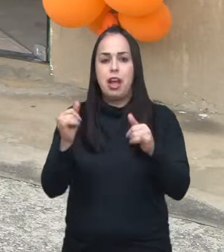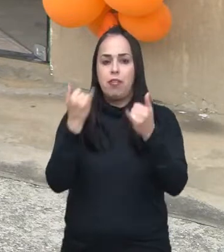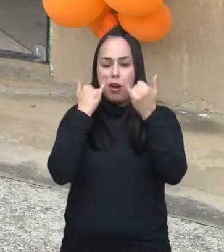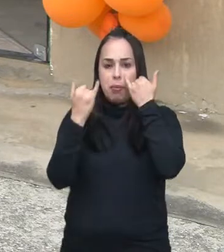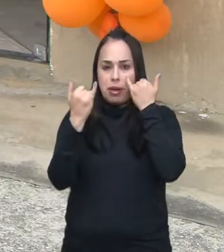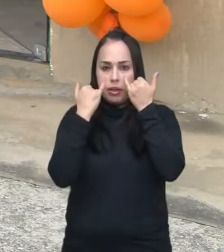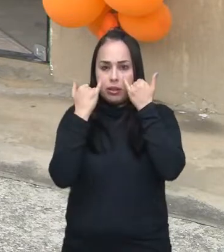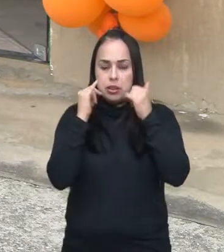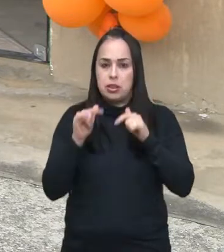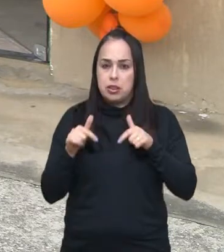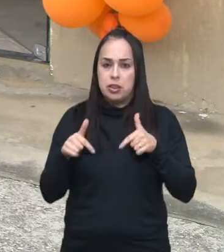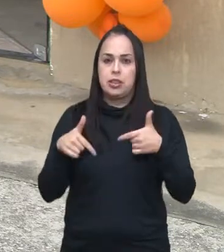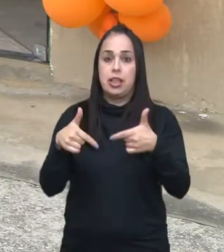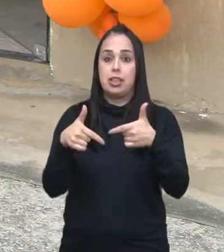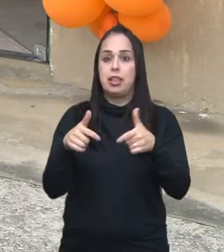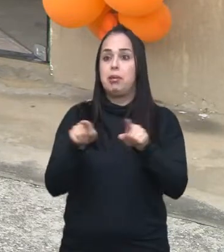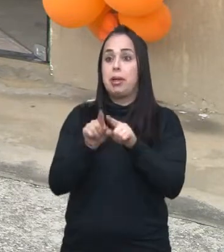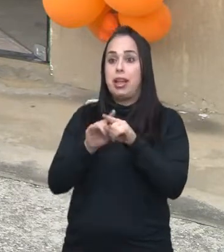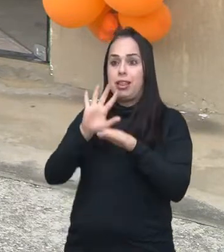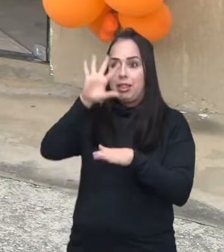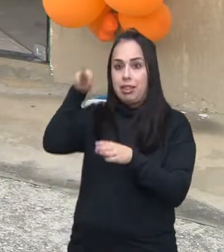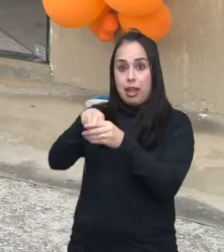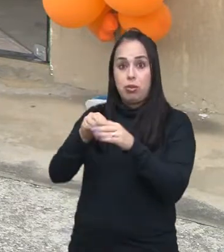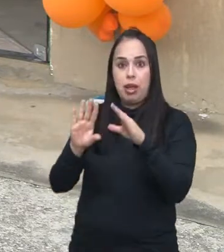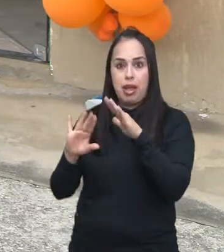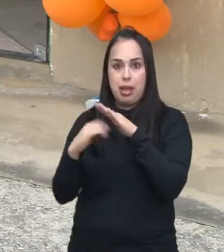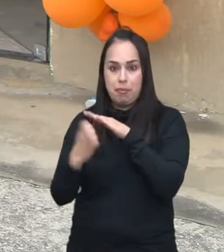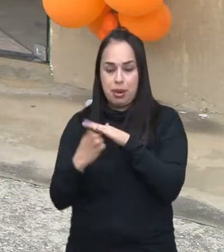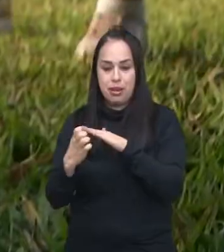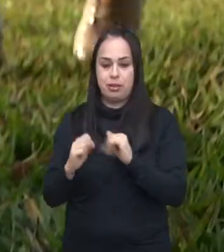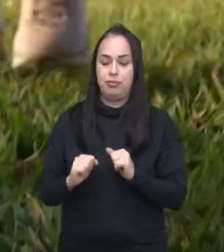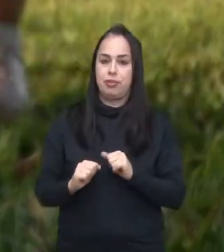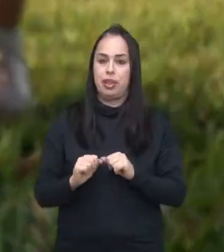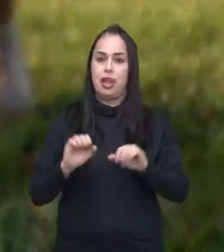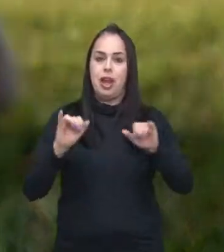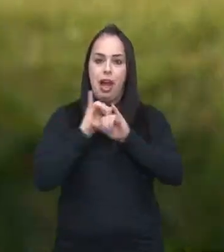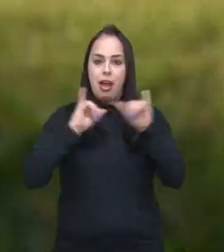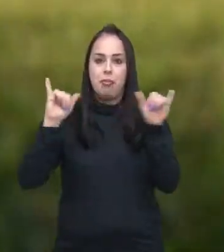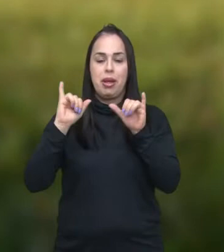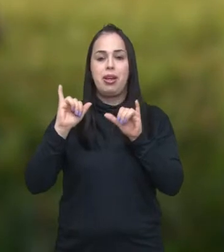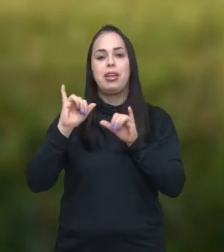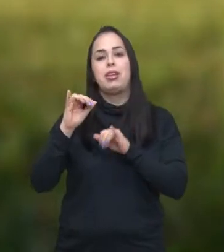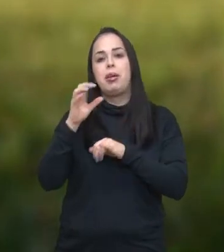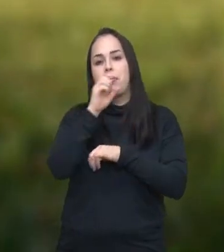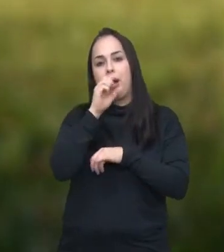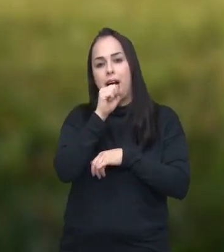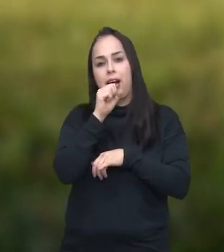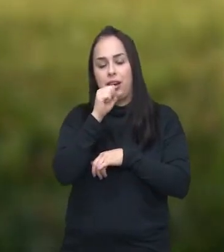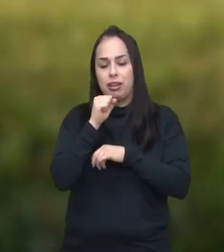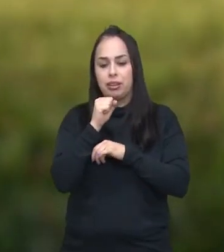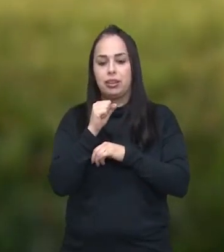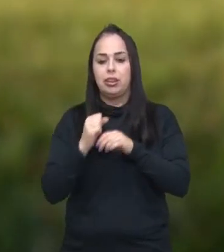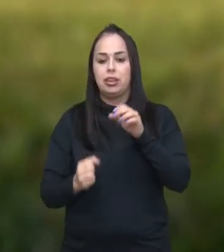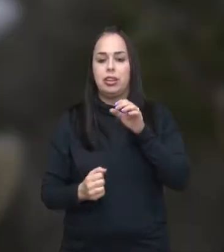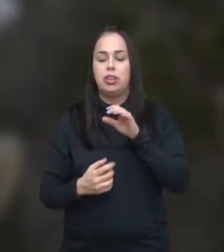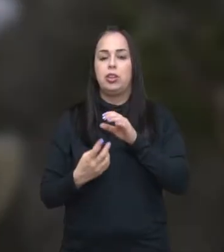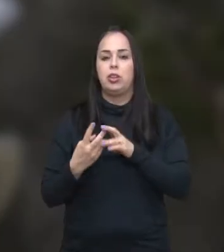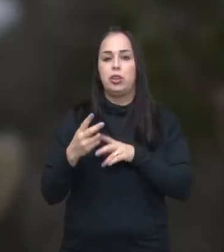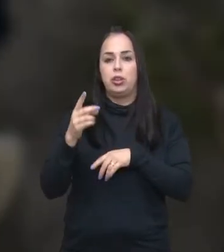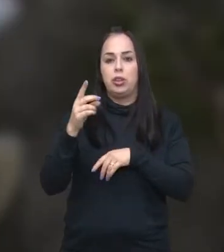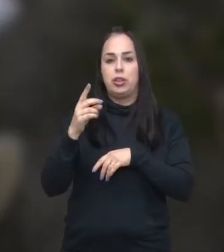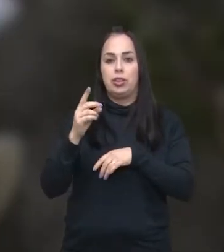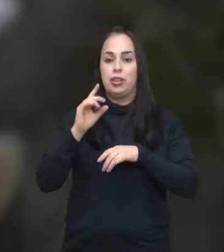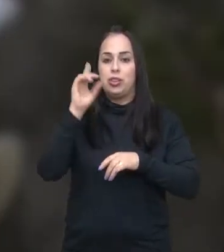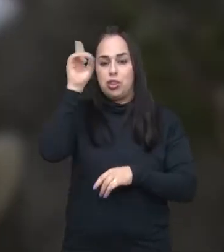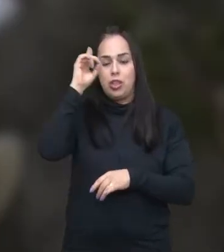a intensificar a informação, as ações em empresas. A campanha Maio Laranja surgiu no ano 2000, quando